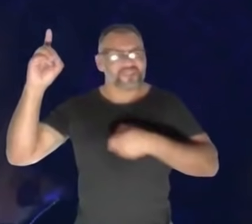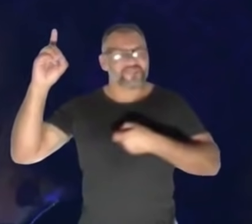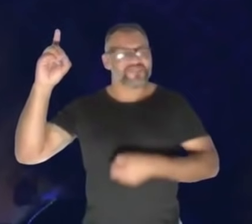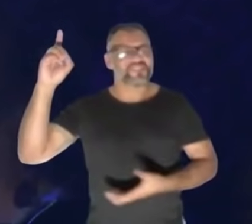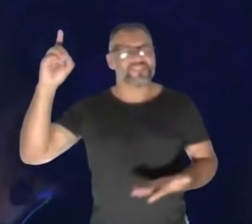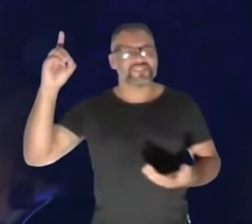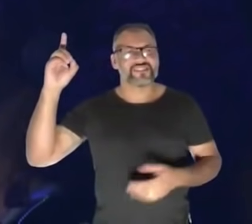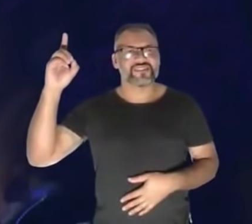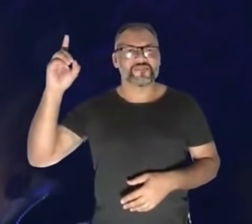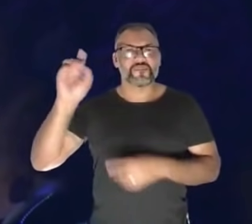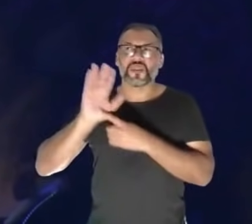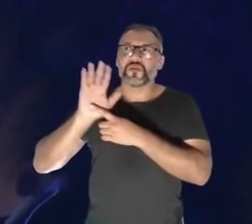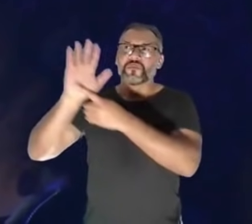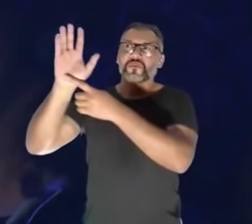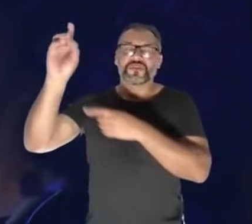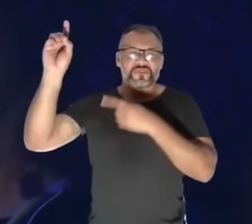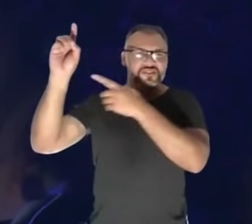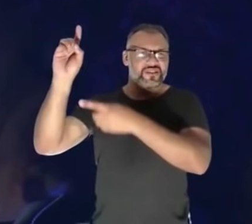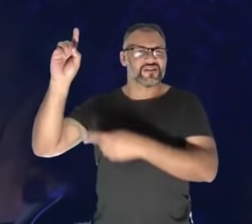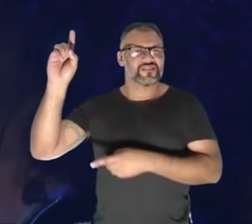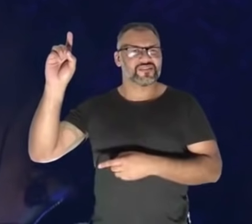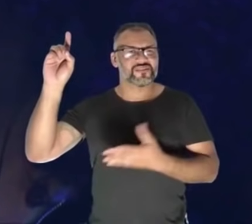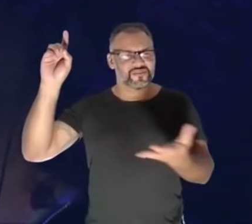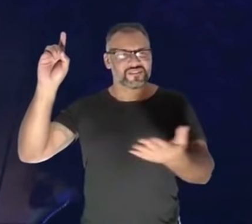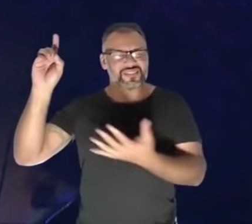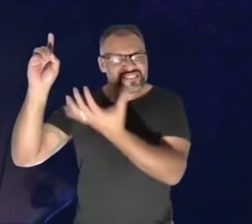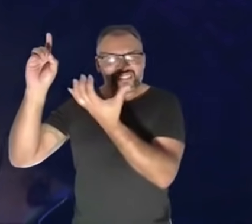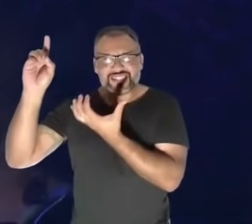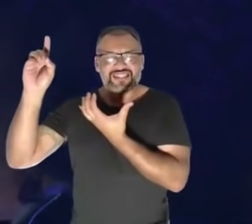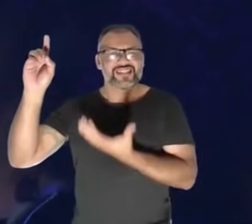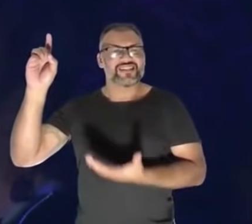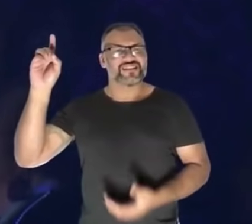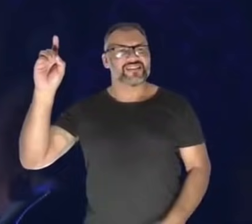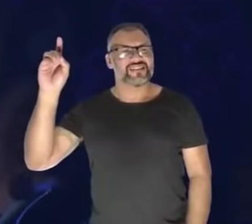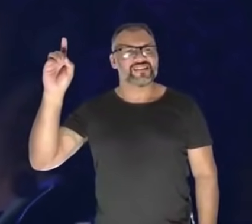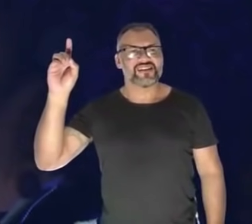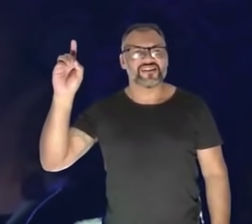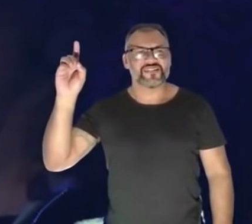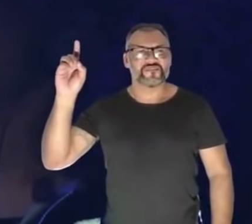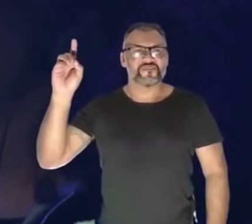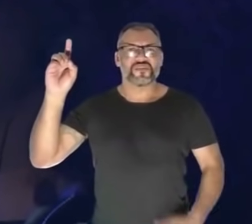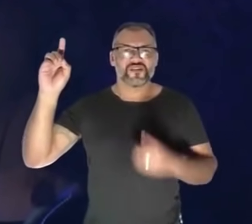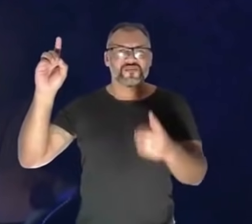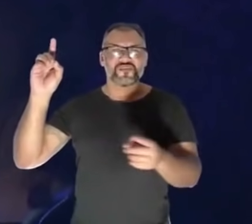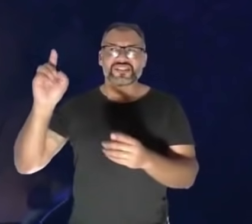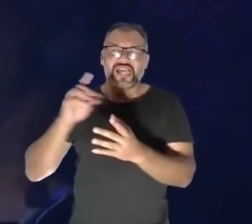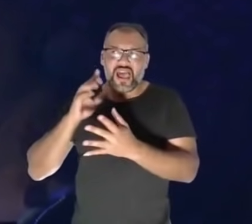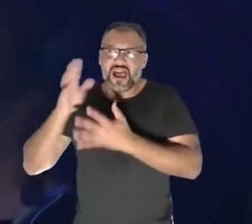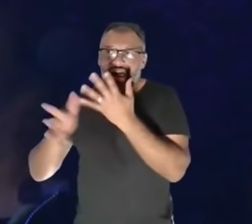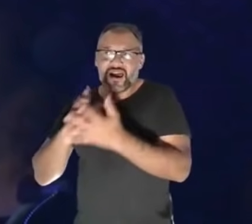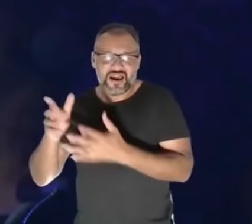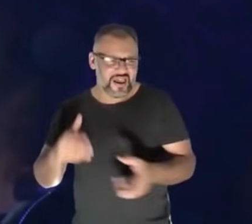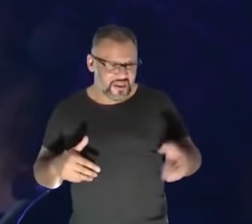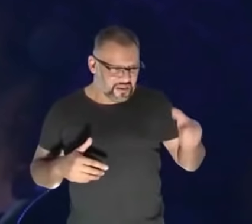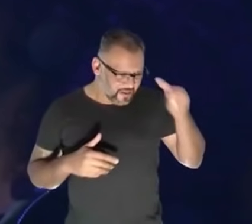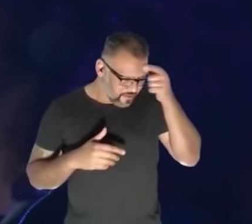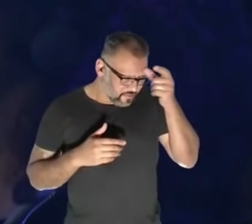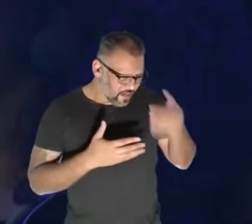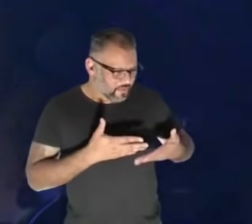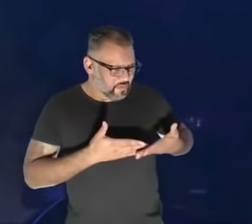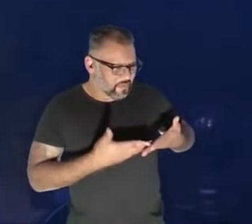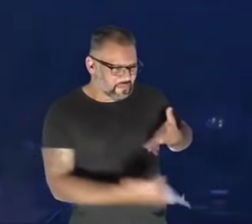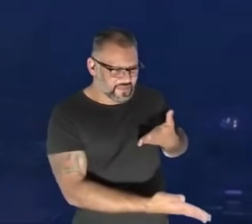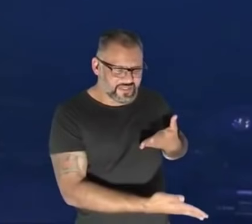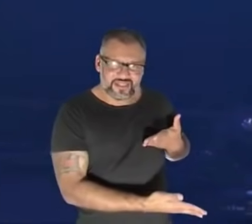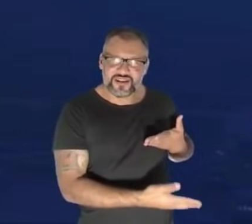tipo trafome mostrar o desejo agora é hora de romper diz é Satanás Você perdeu porque a minha fome por Deus